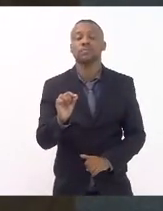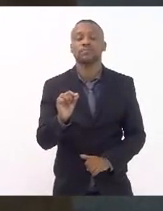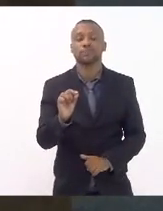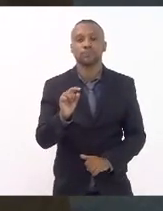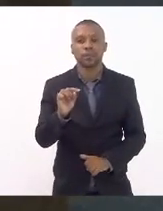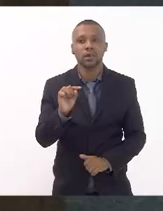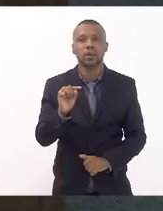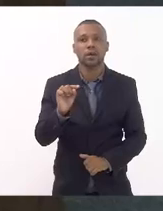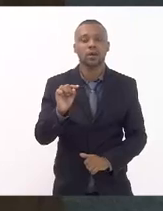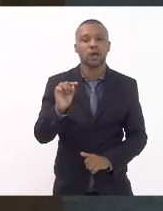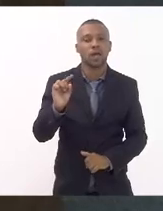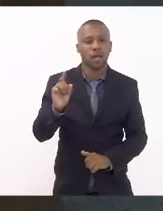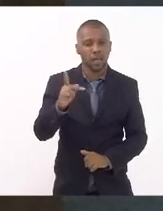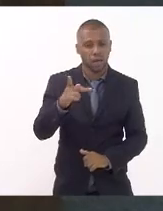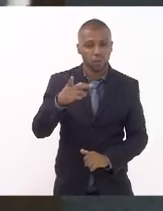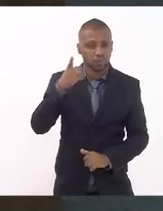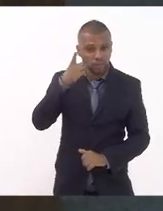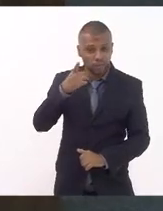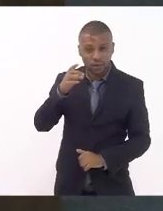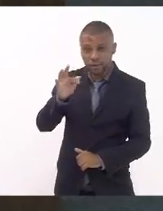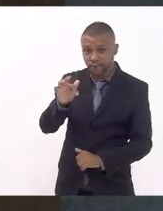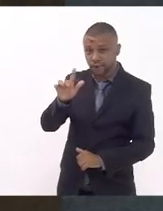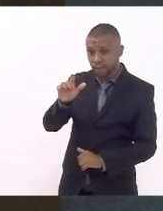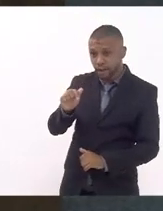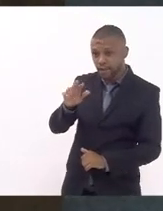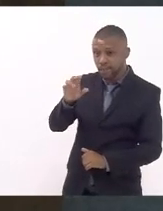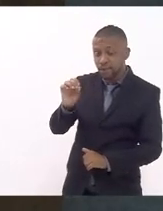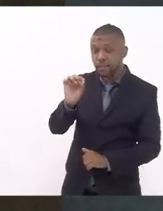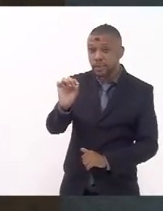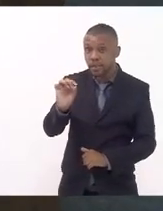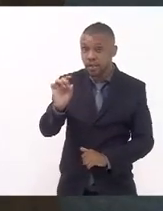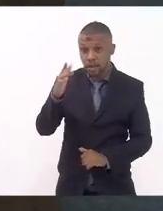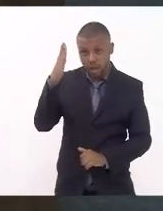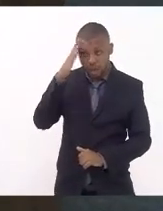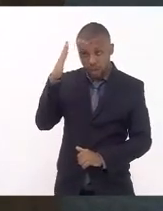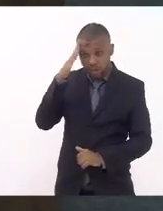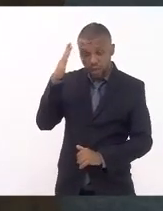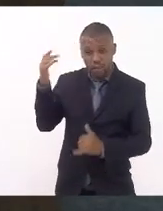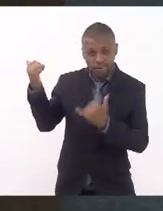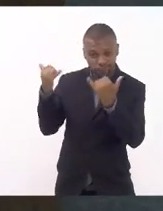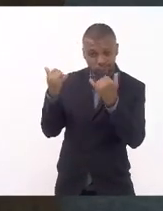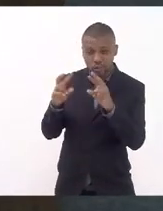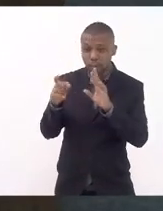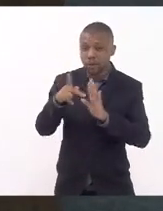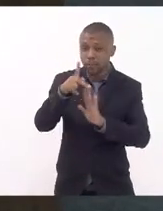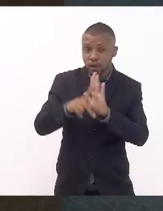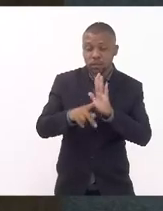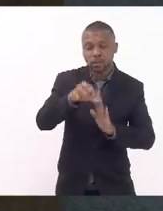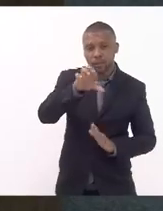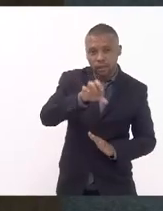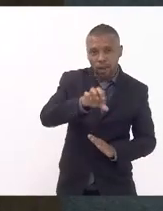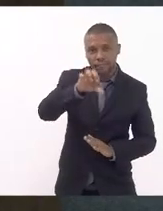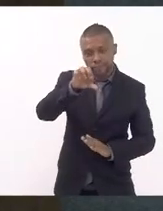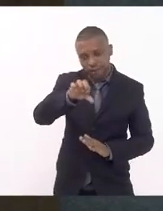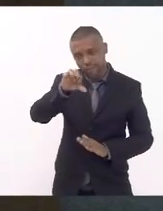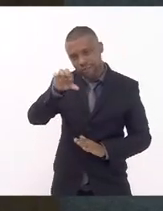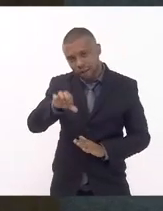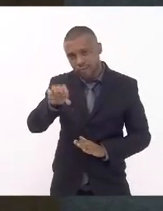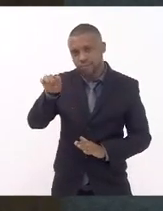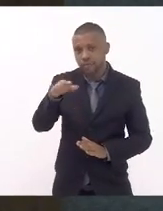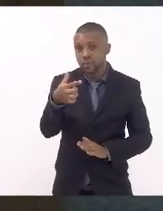ao nobre deputado Flávio Serafini, que, segundo eu sei, sobre esse projeto 999